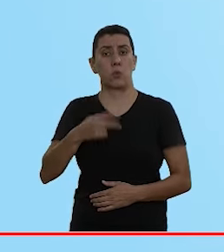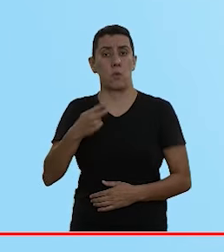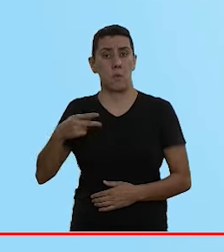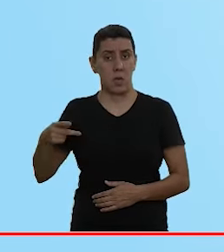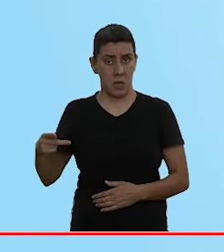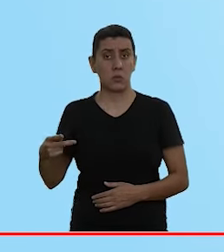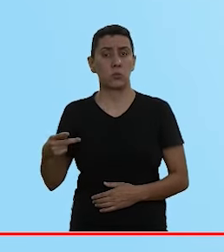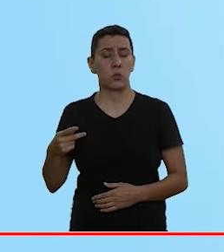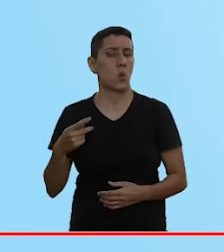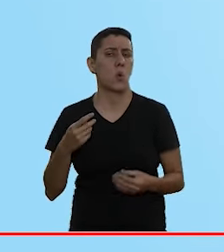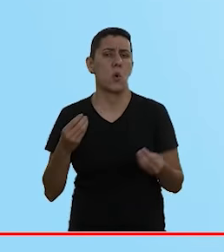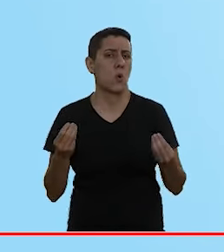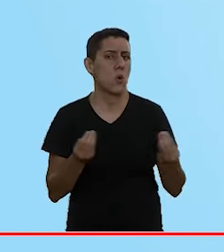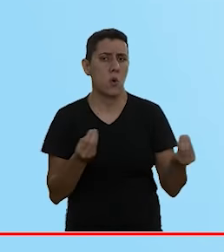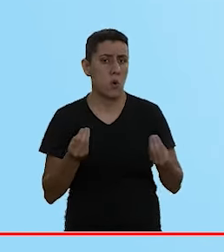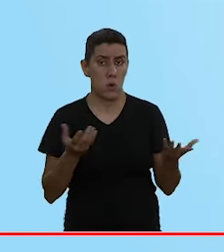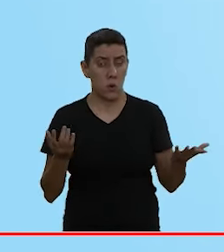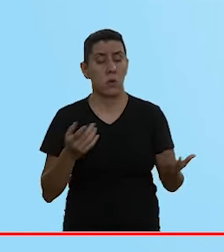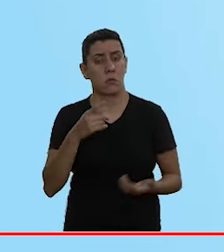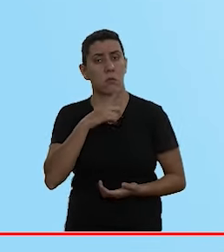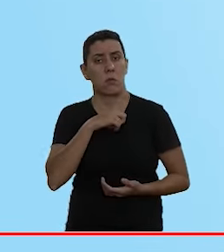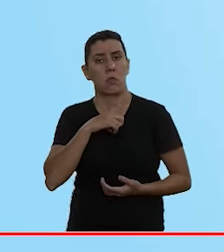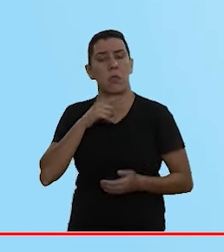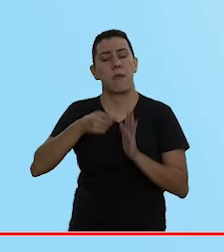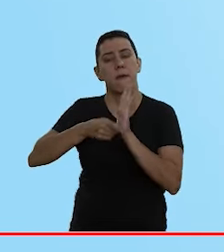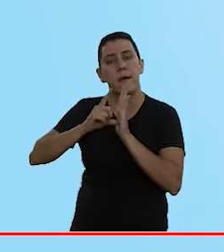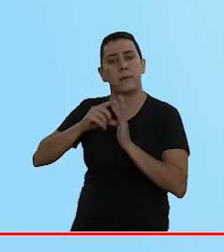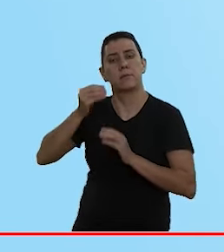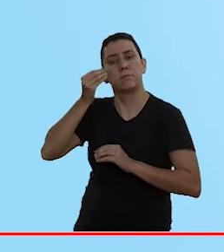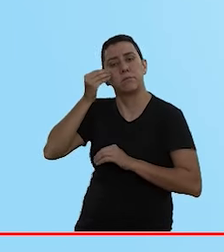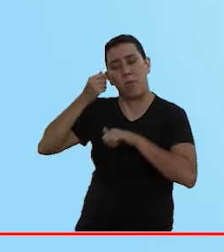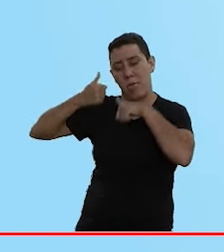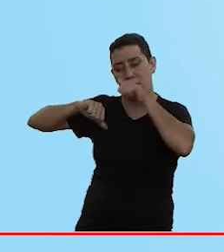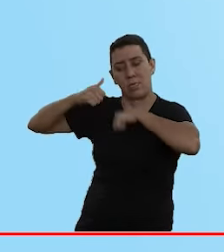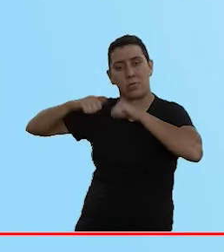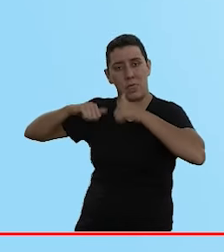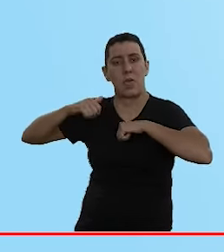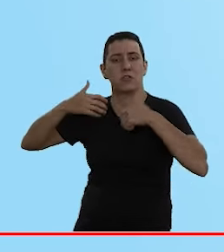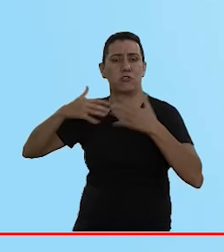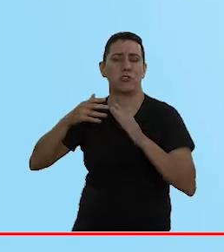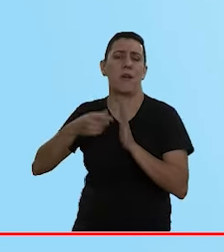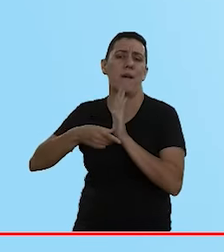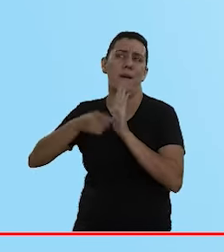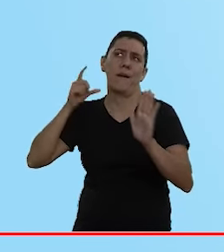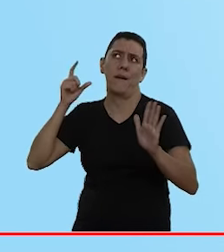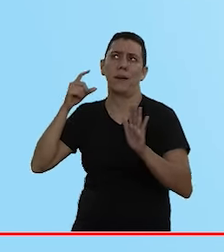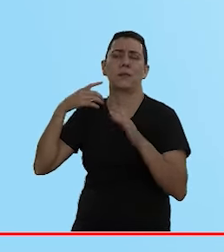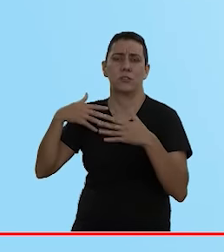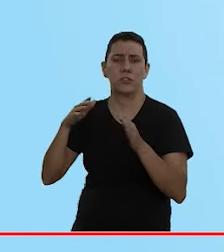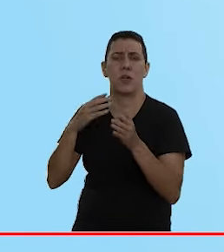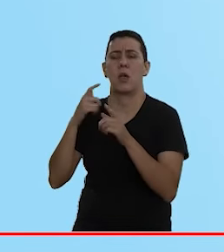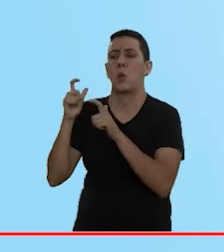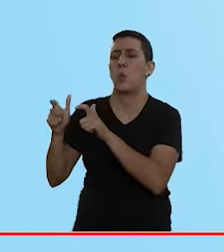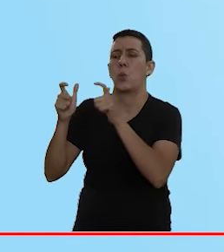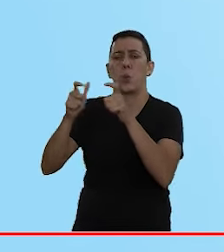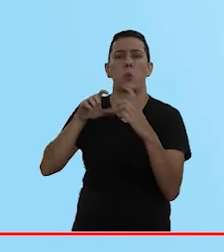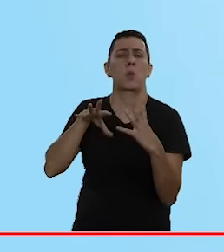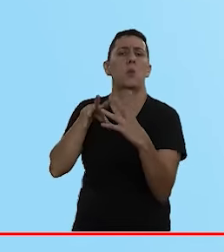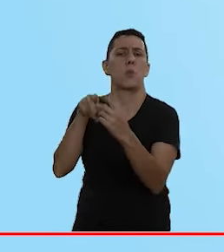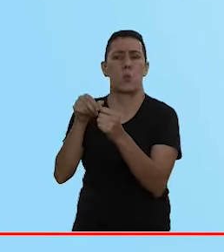através de uma série de testes, né, de milhares de testes já realizados aqui em diversos locais do